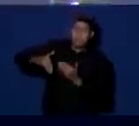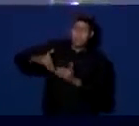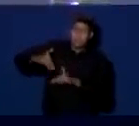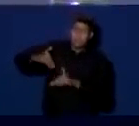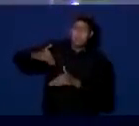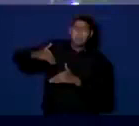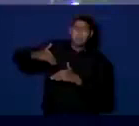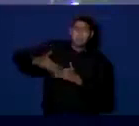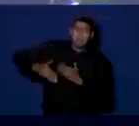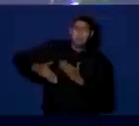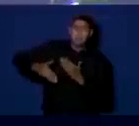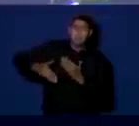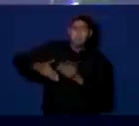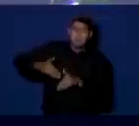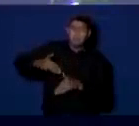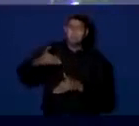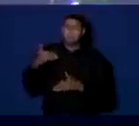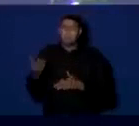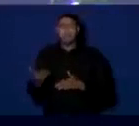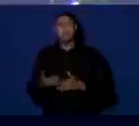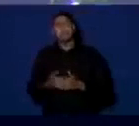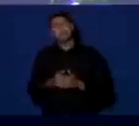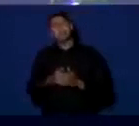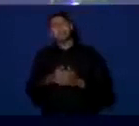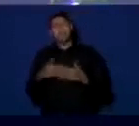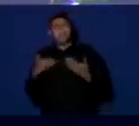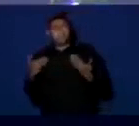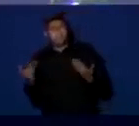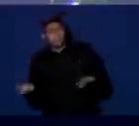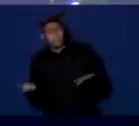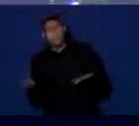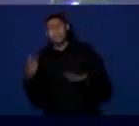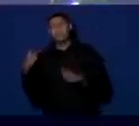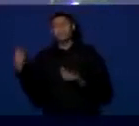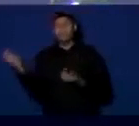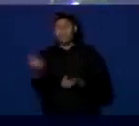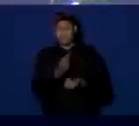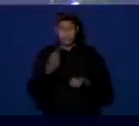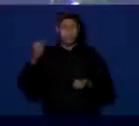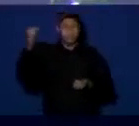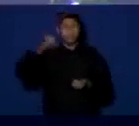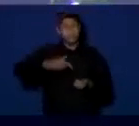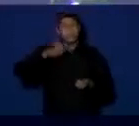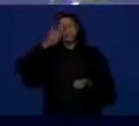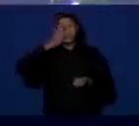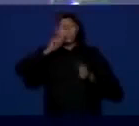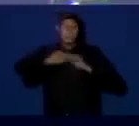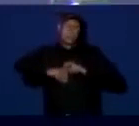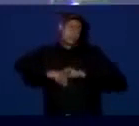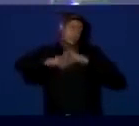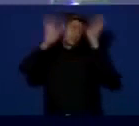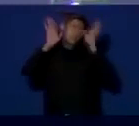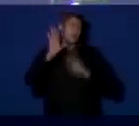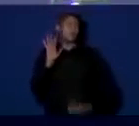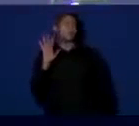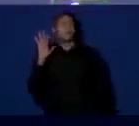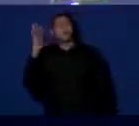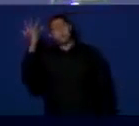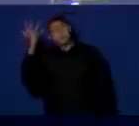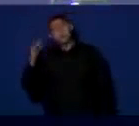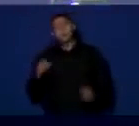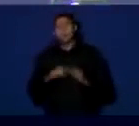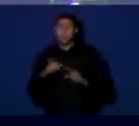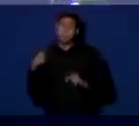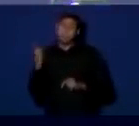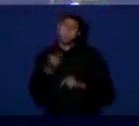dá para você ir para a área, cabecear, tal. Para nós aqui, parece tão claro o que vai acontecer,